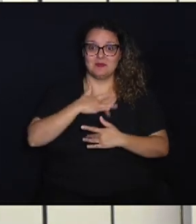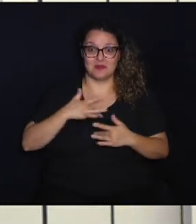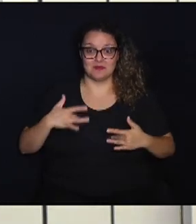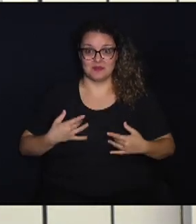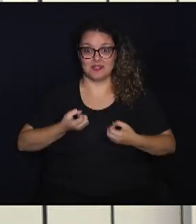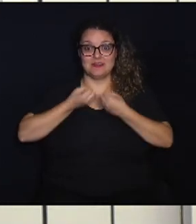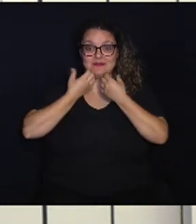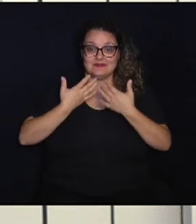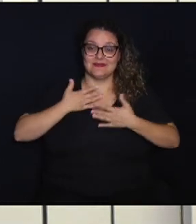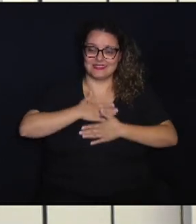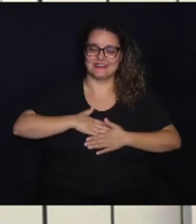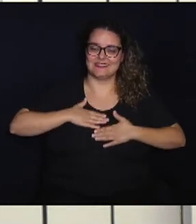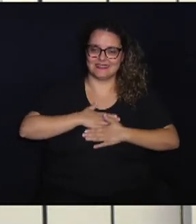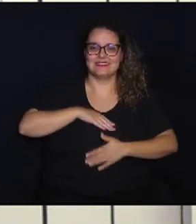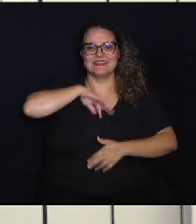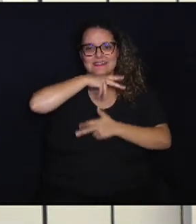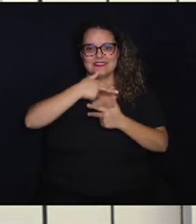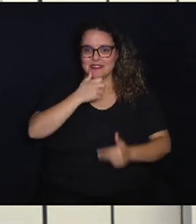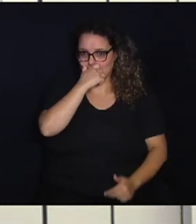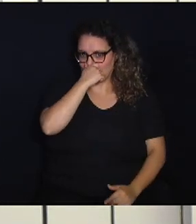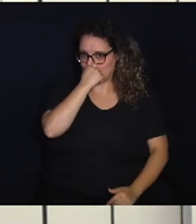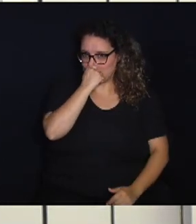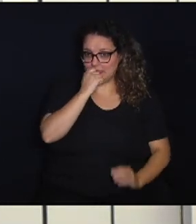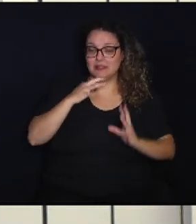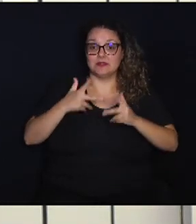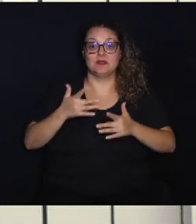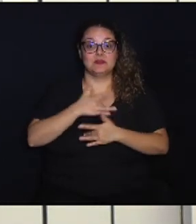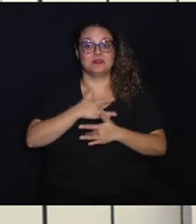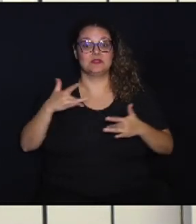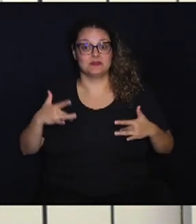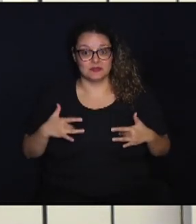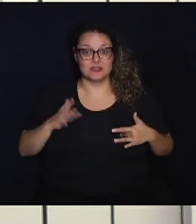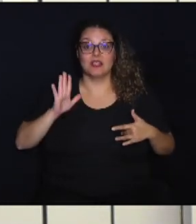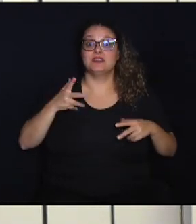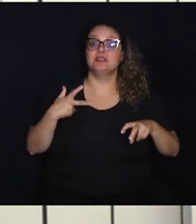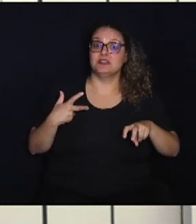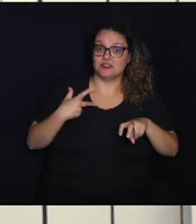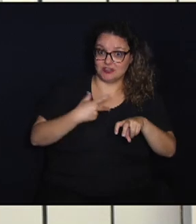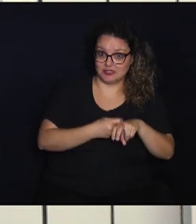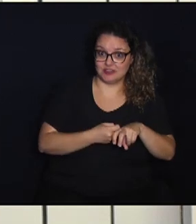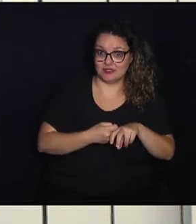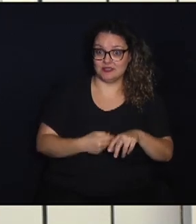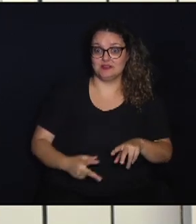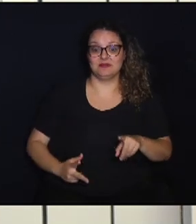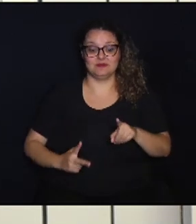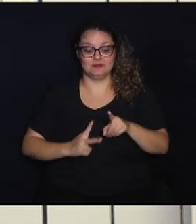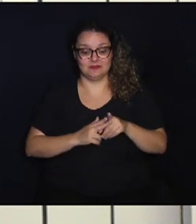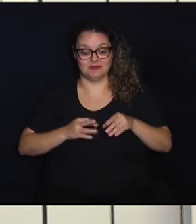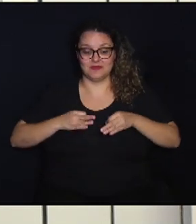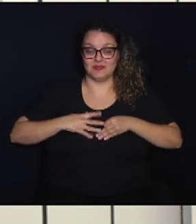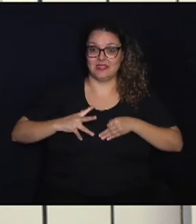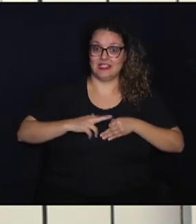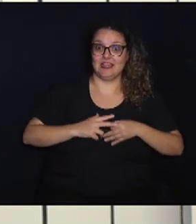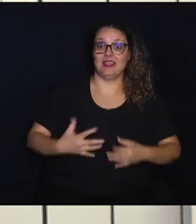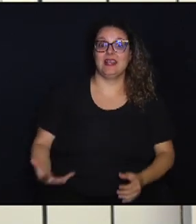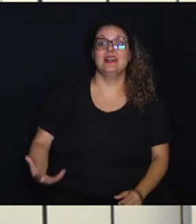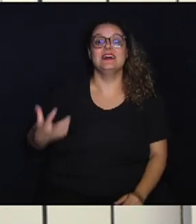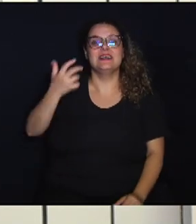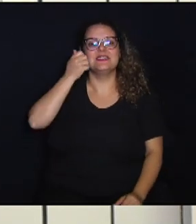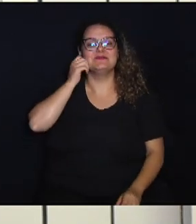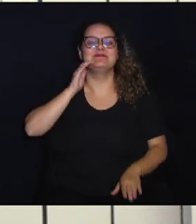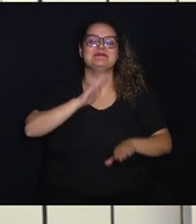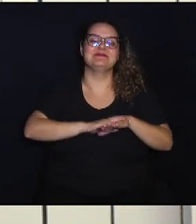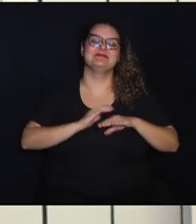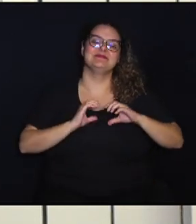Animal. Todos os animais estão saudáveis, já vacinados e castrados. A adoção é um ato